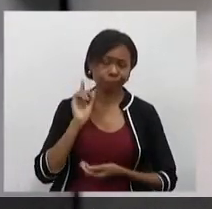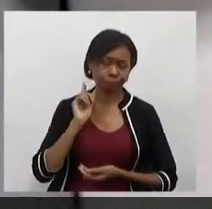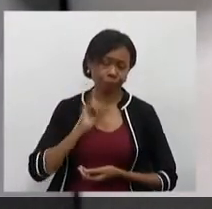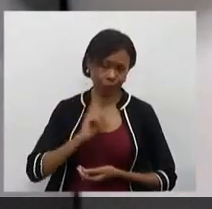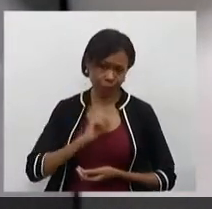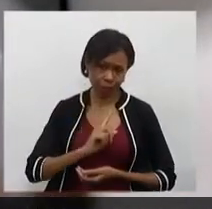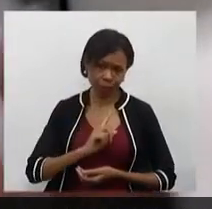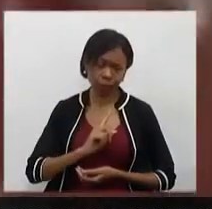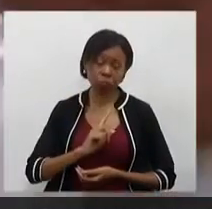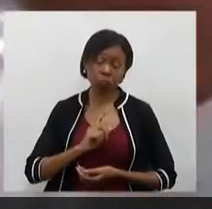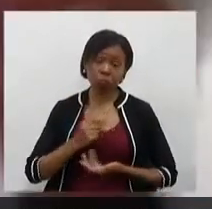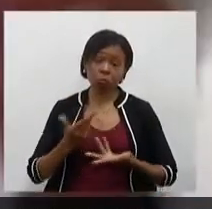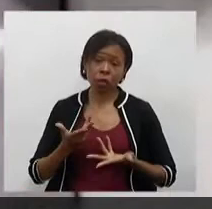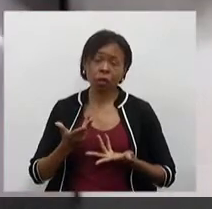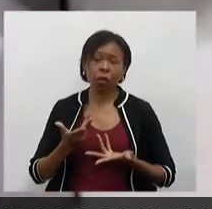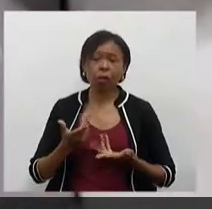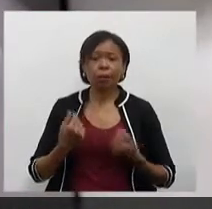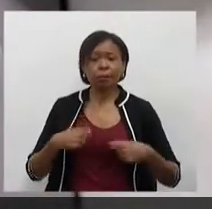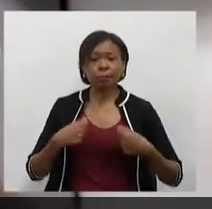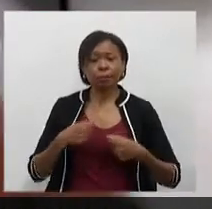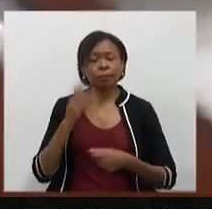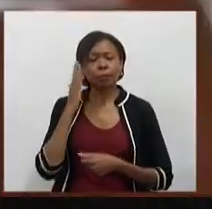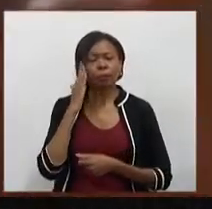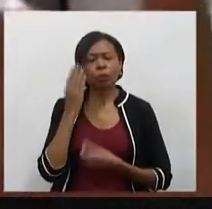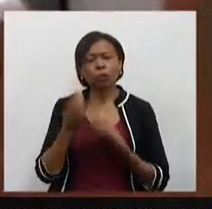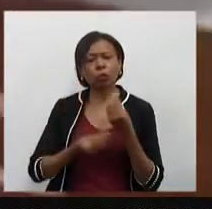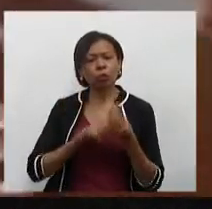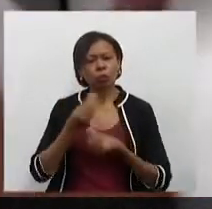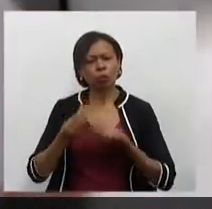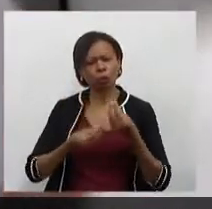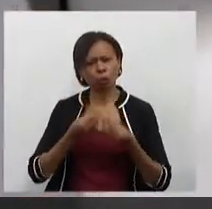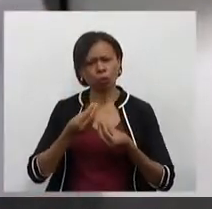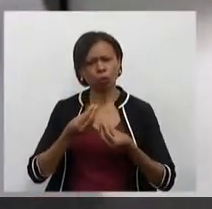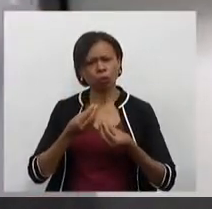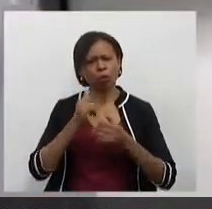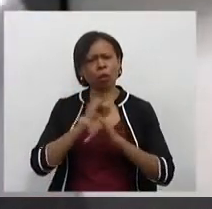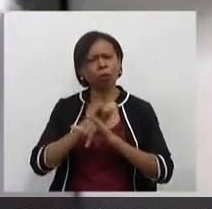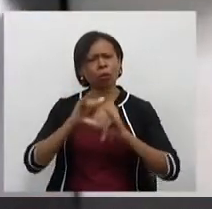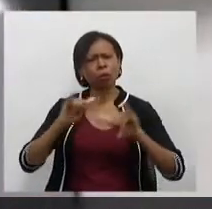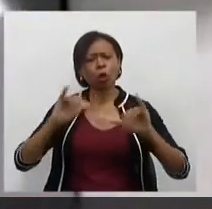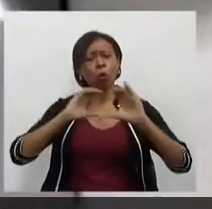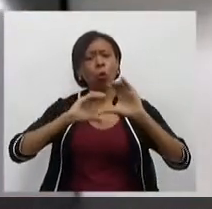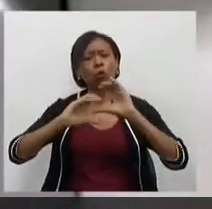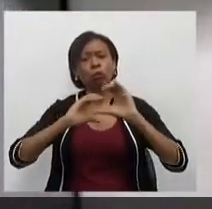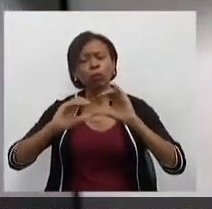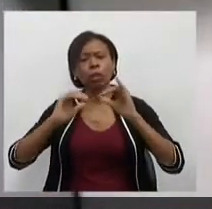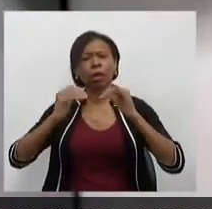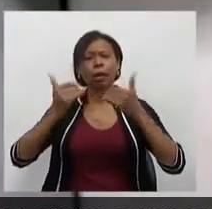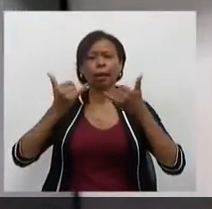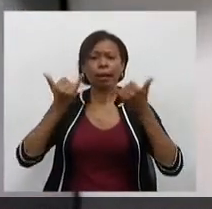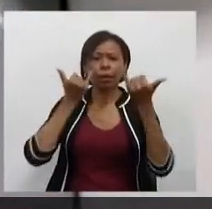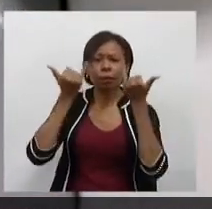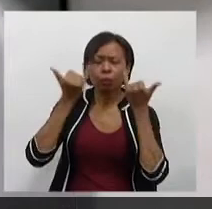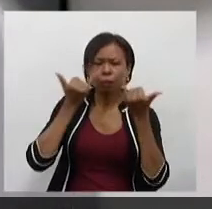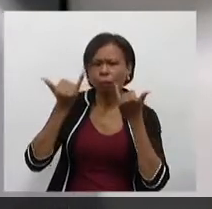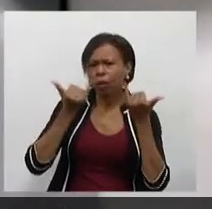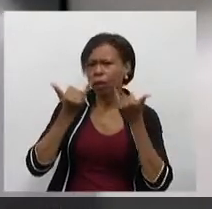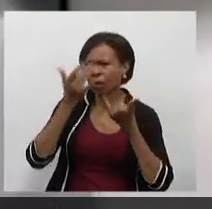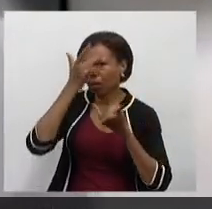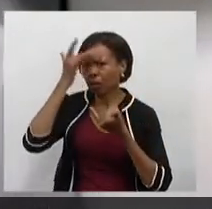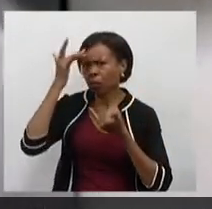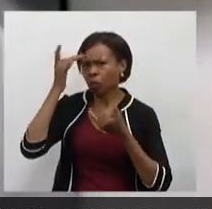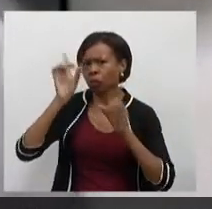para convocar, né? Como vai fazer para comunicar com essa população com deficiência a se vacinar. A